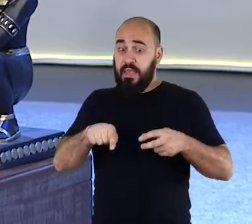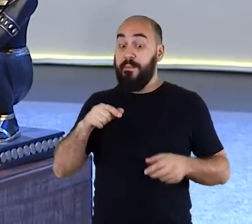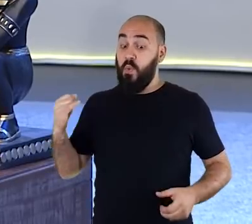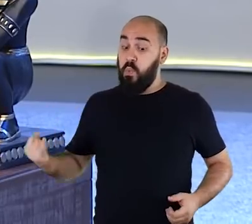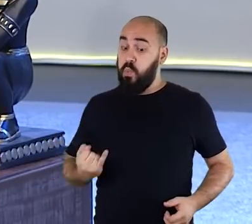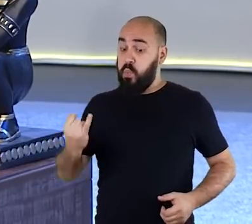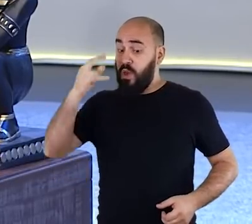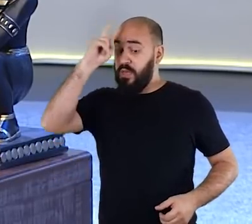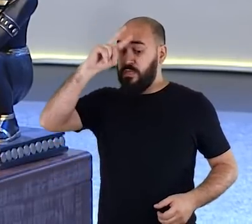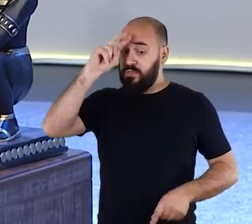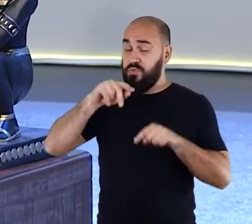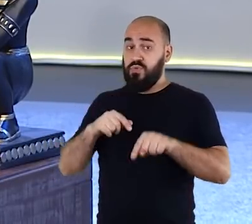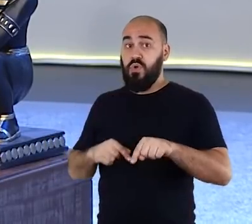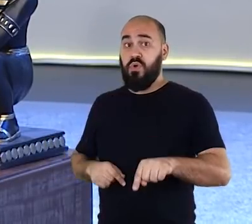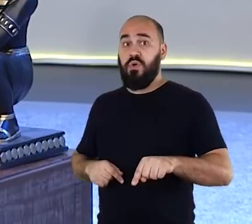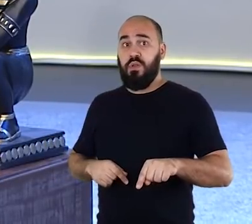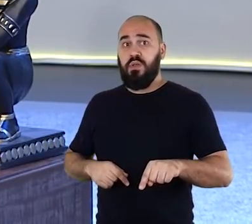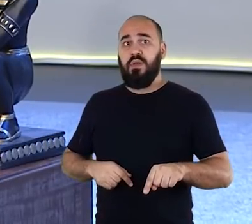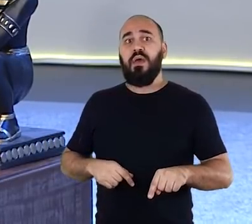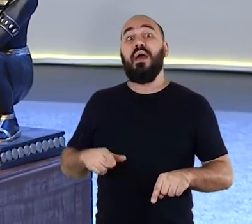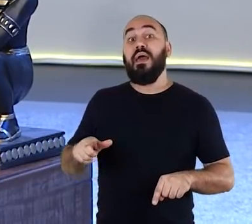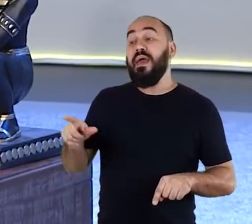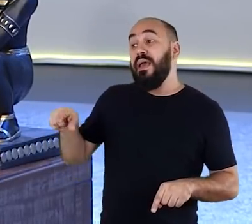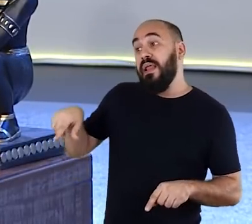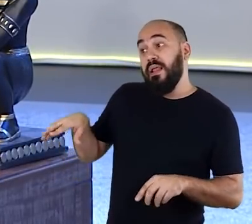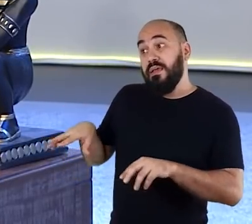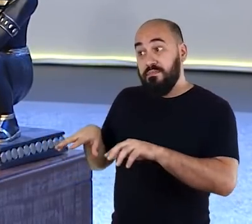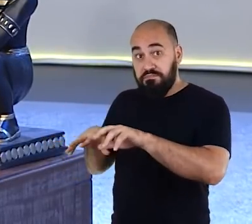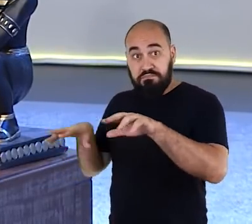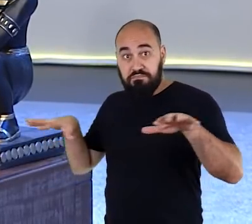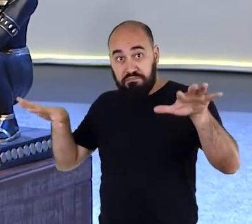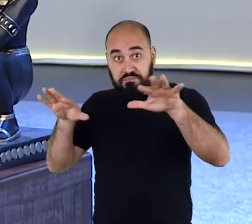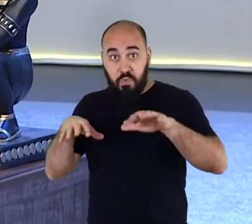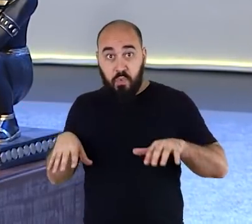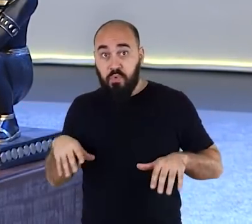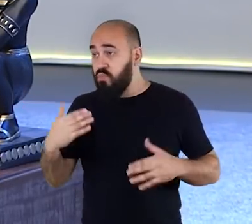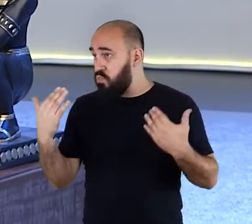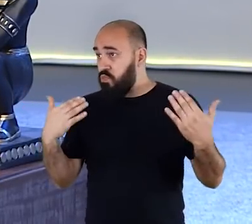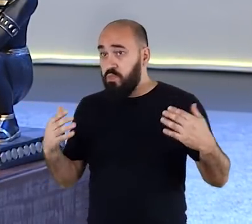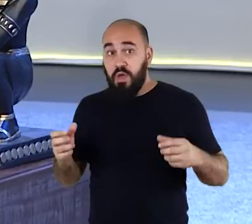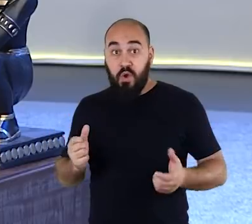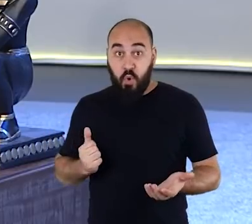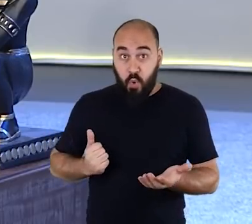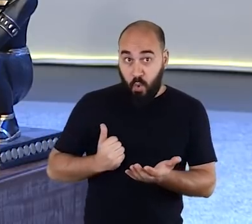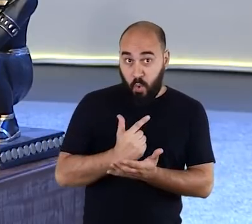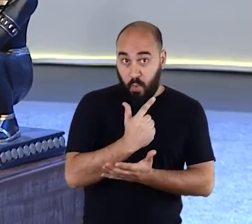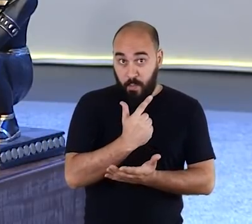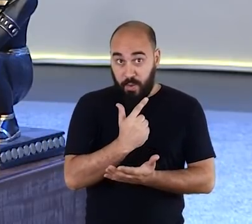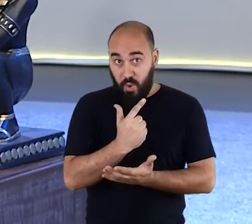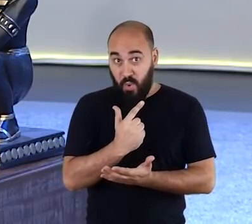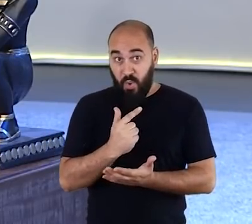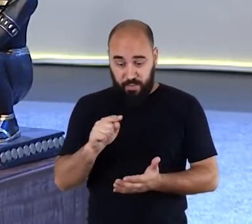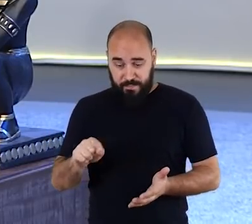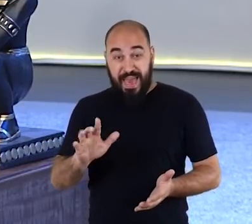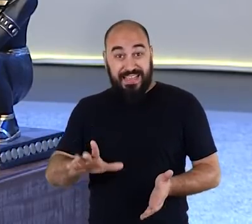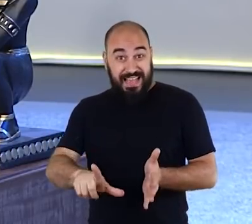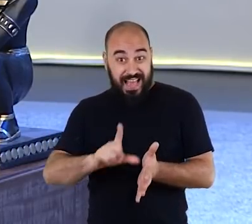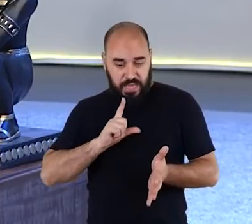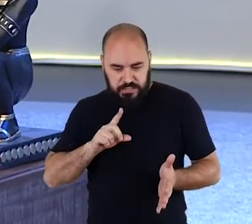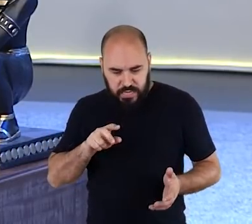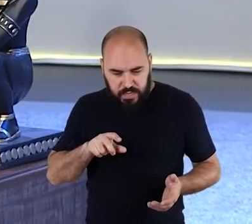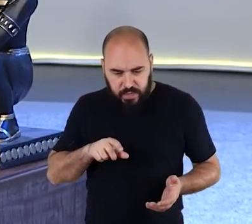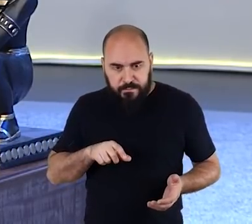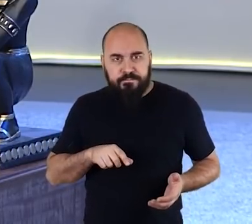de comprar a pedra, mesmo antes de comprá-la, ele acabou fazendo um decalque daquela pedra de todos os